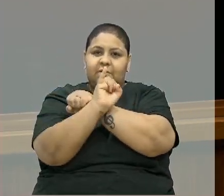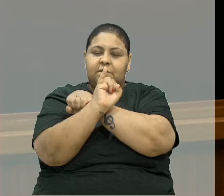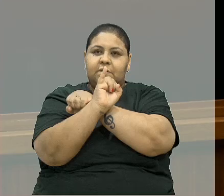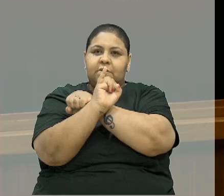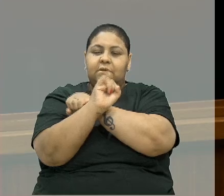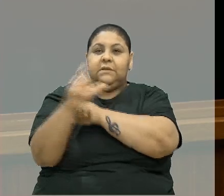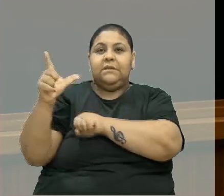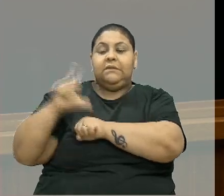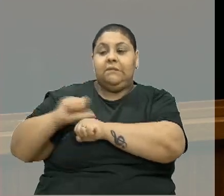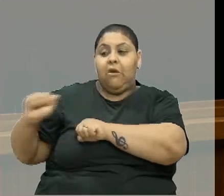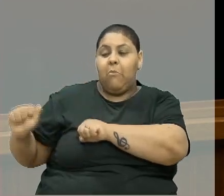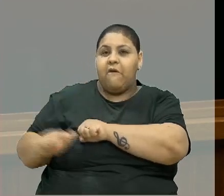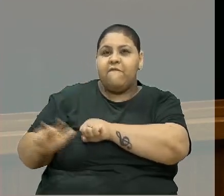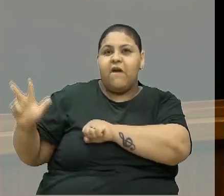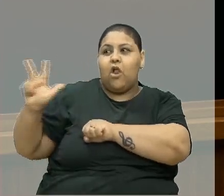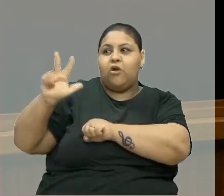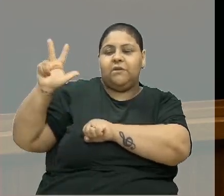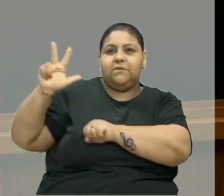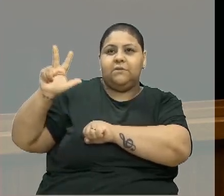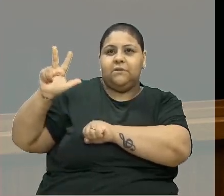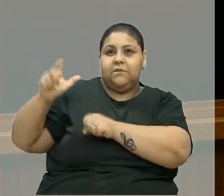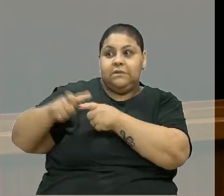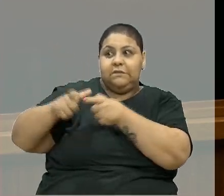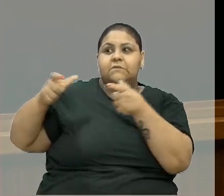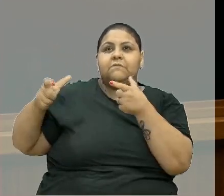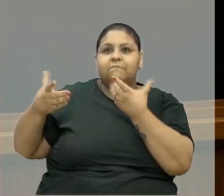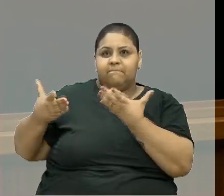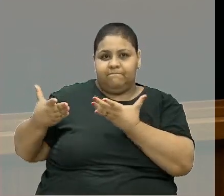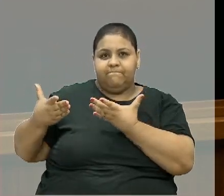uma valorização grande